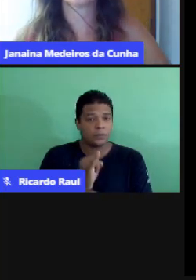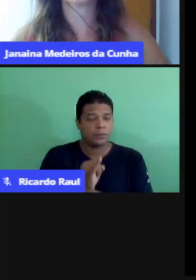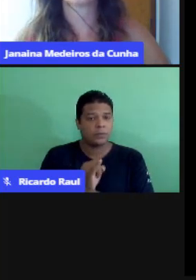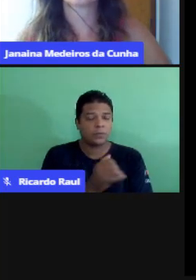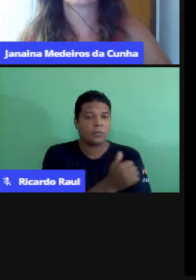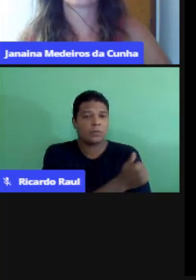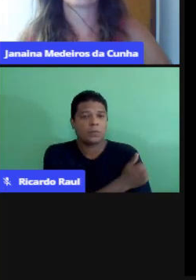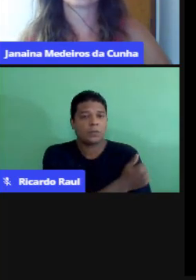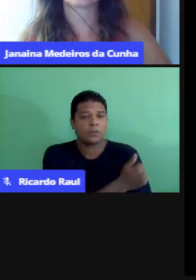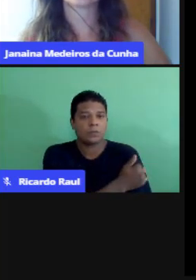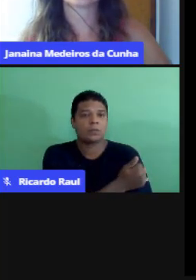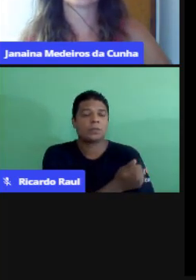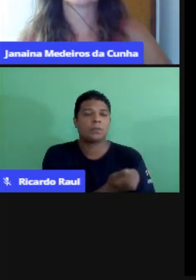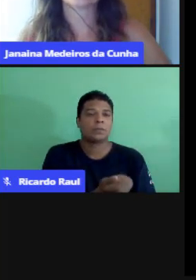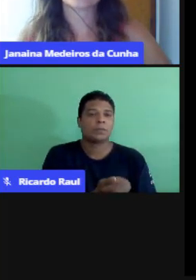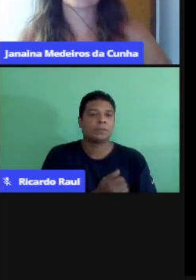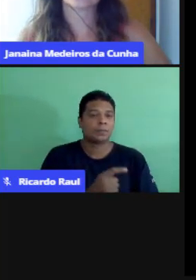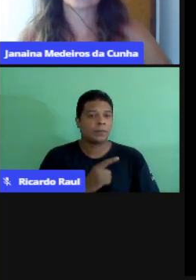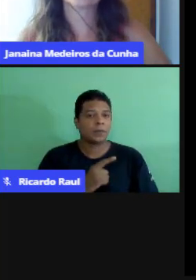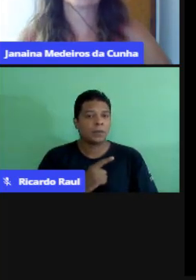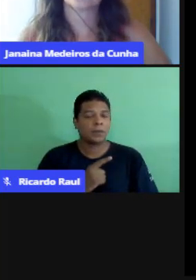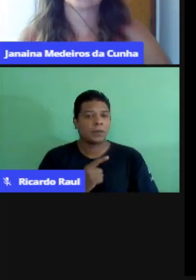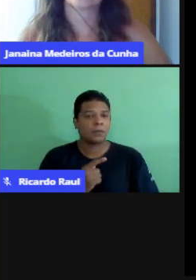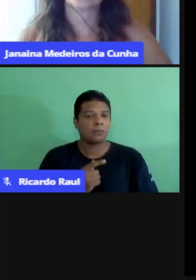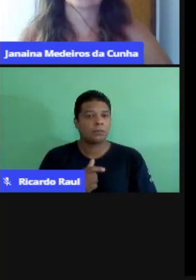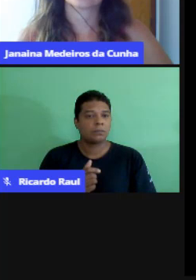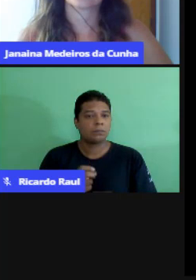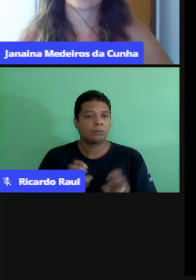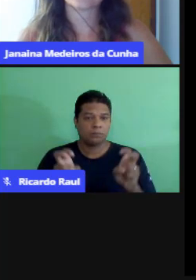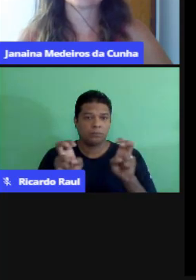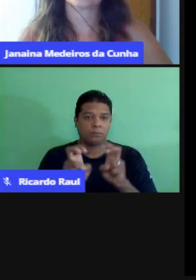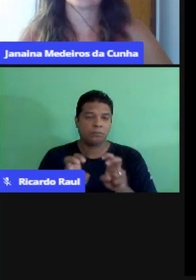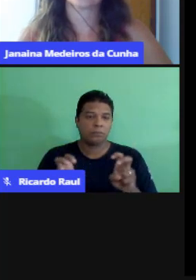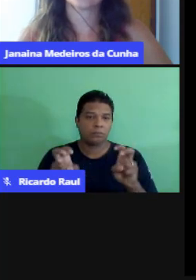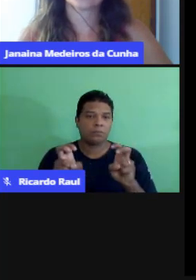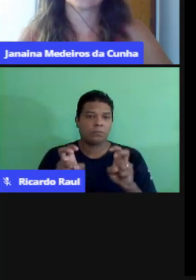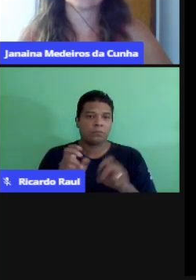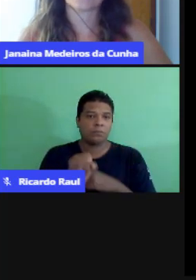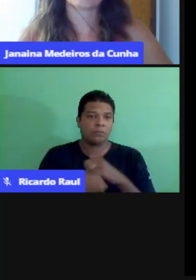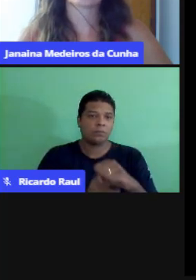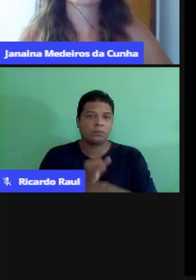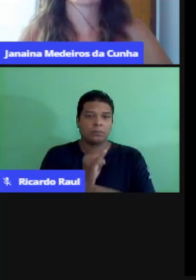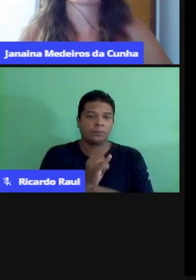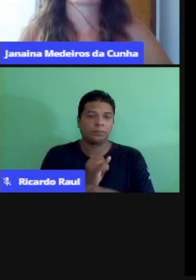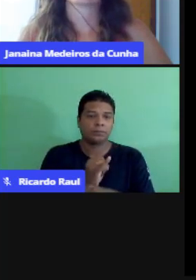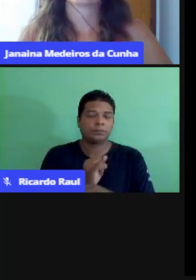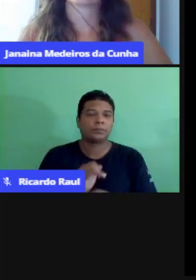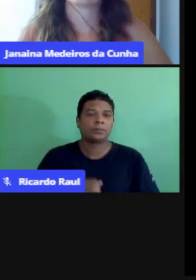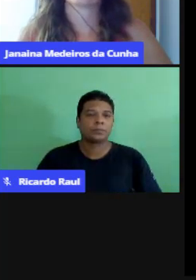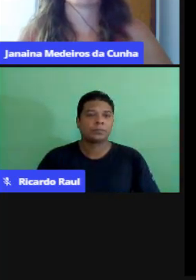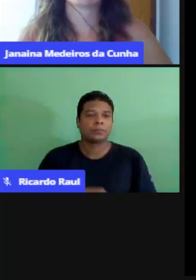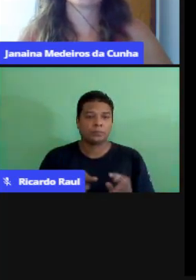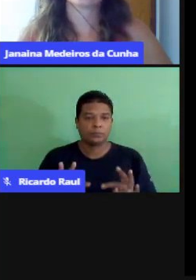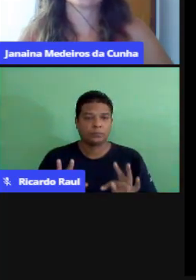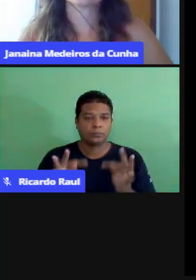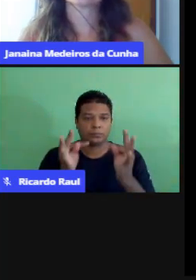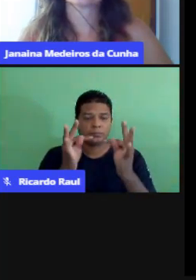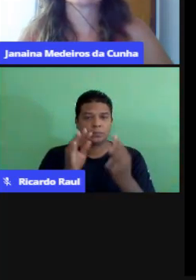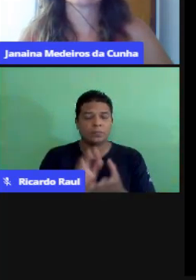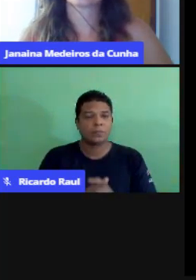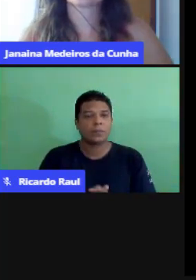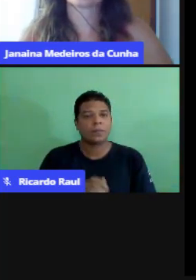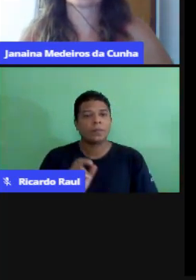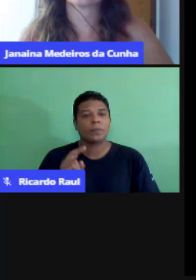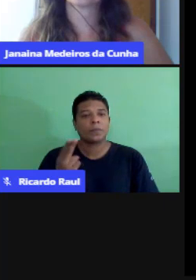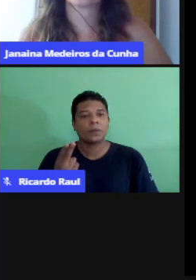aluno que tem esse acesso com essas tecnologias, né? Ou realmente, às